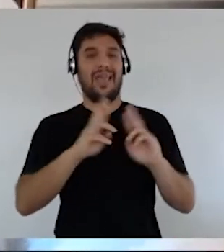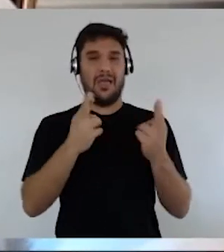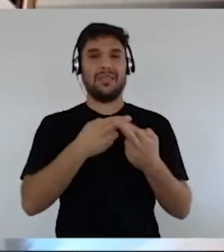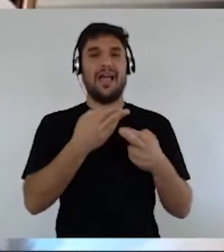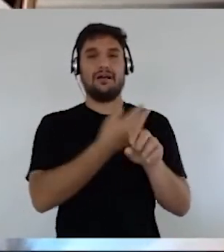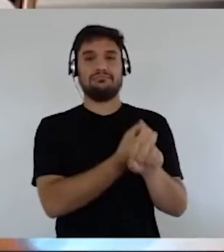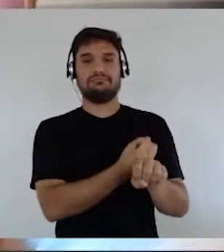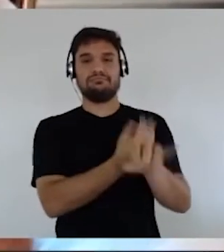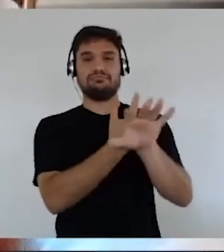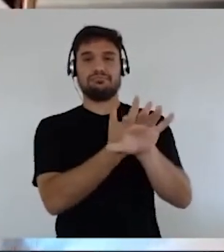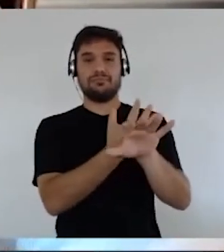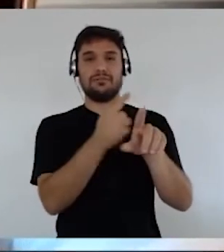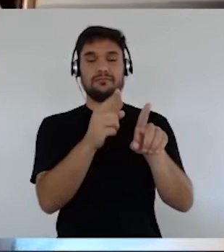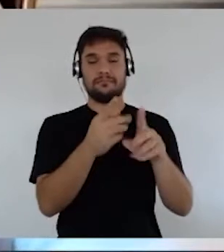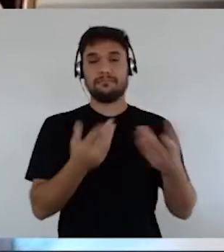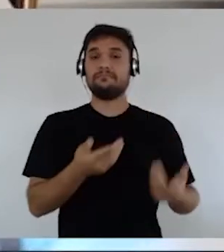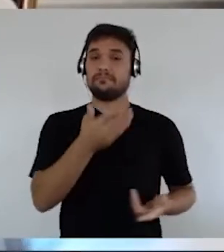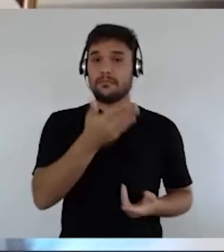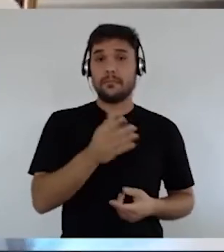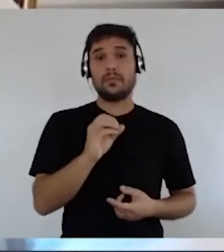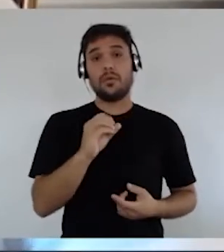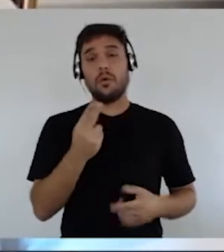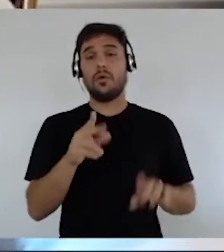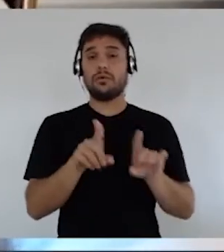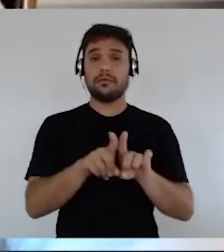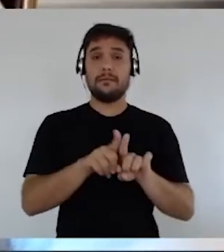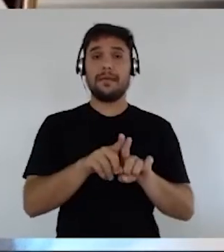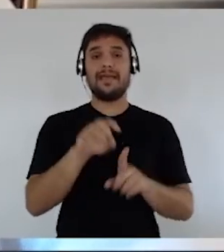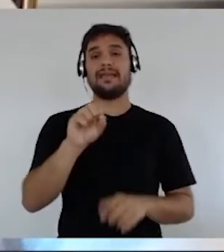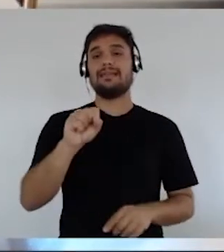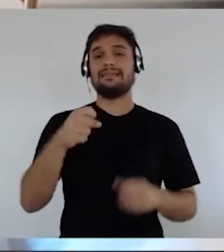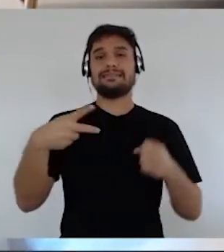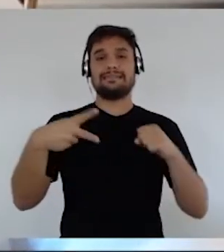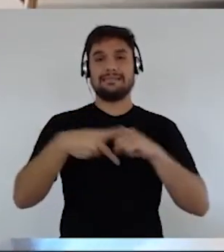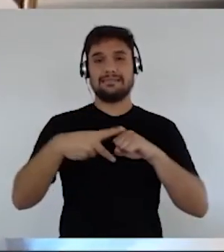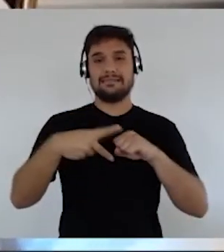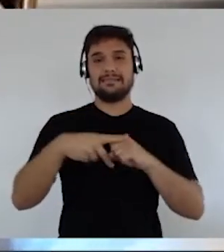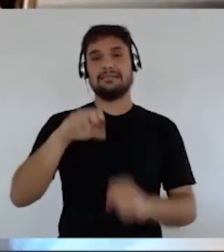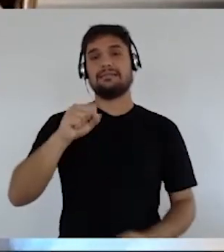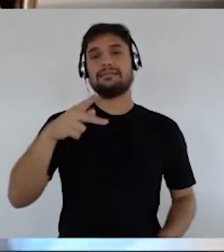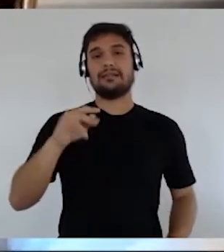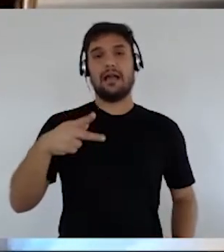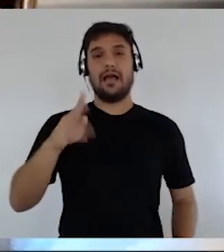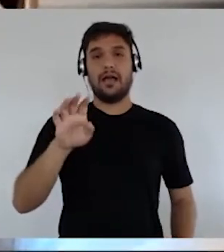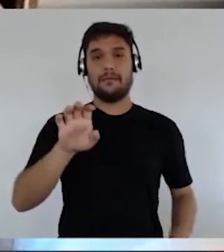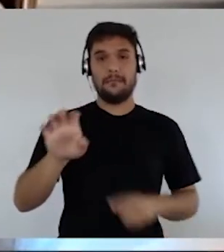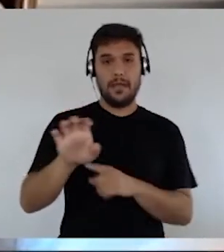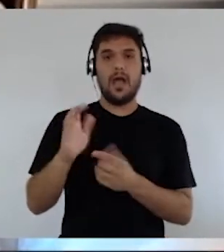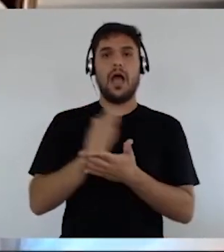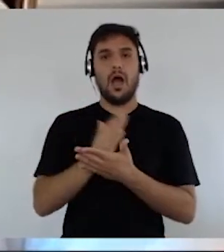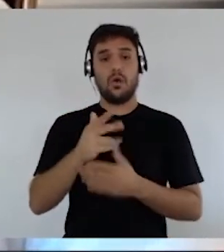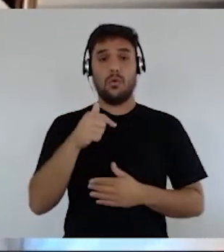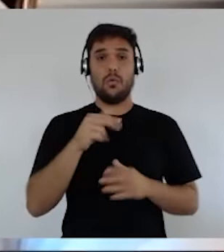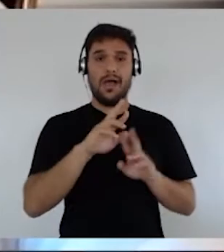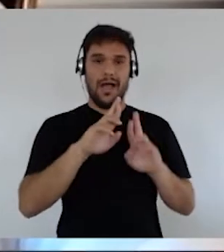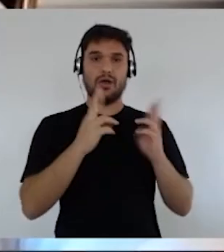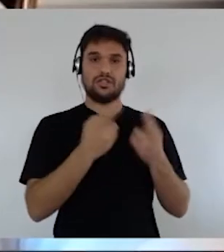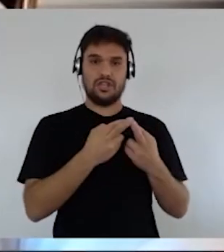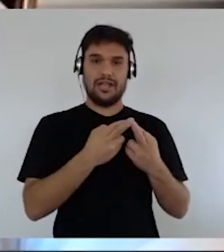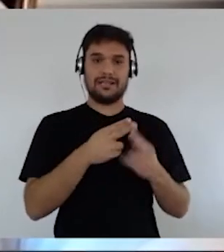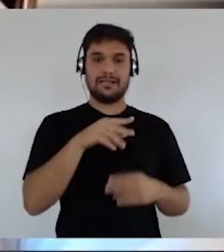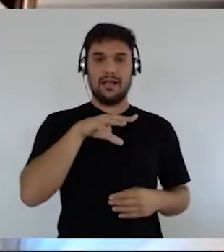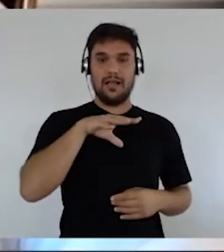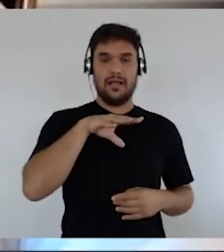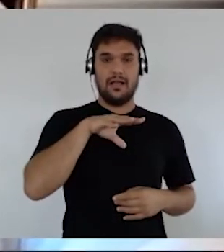e através ou videoconferência ou até por Skype. Já começa a surgir alguma jurisprudência em Portugal em permitir